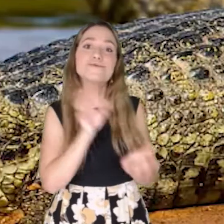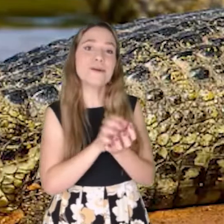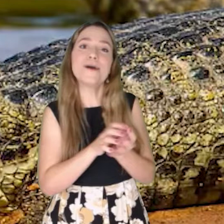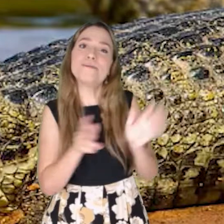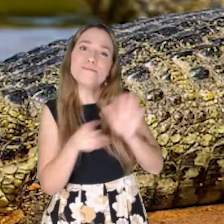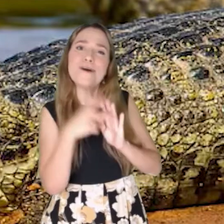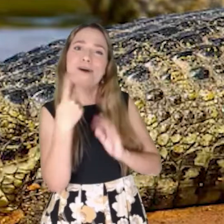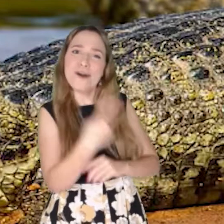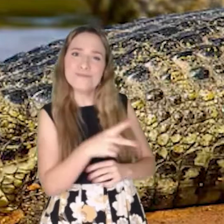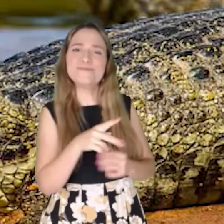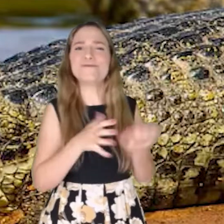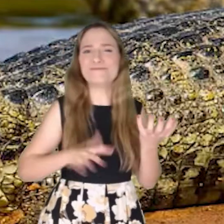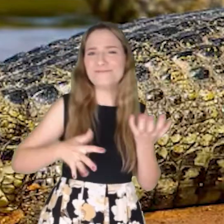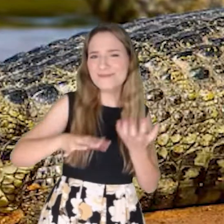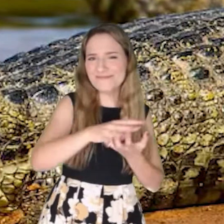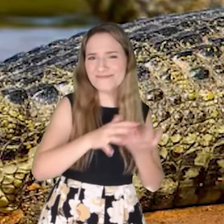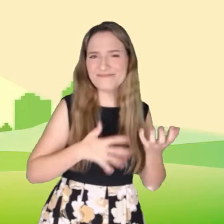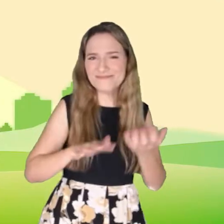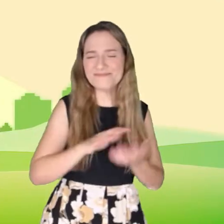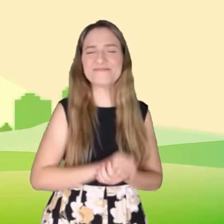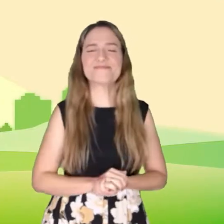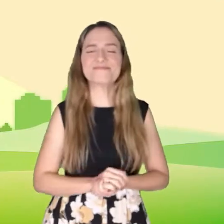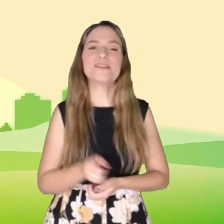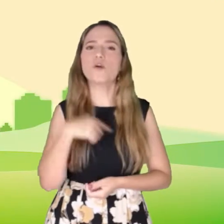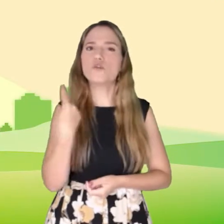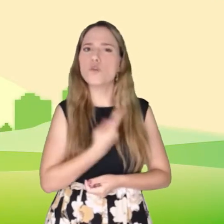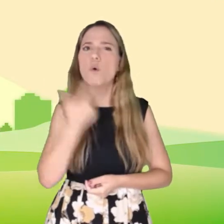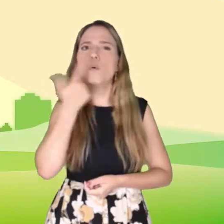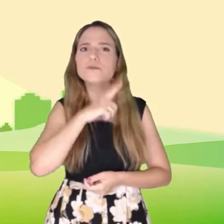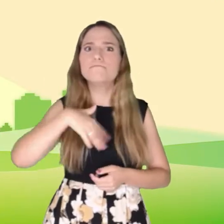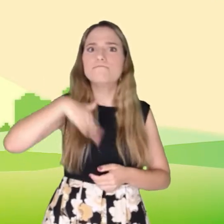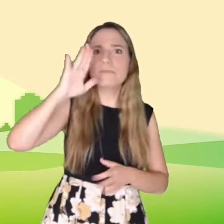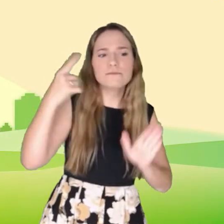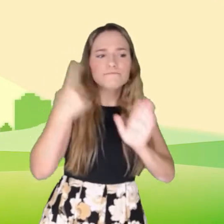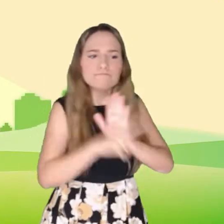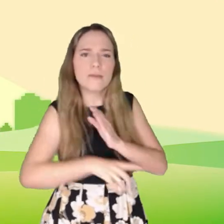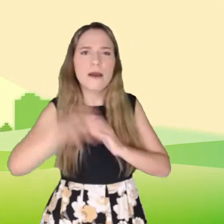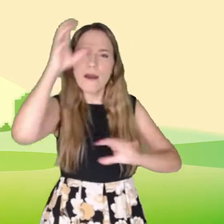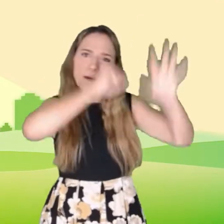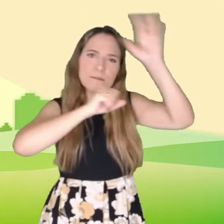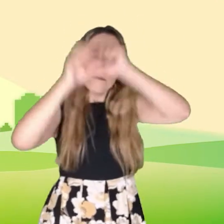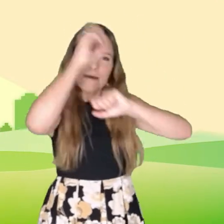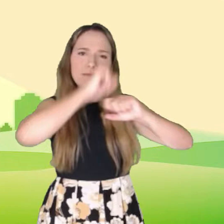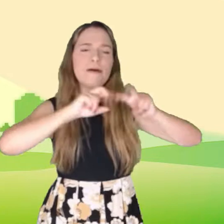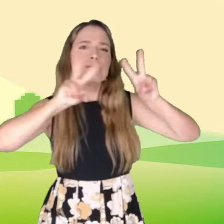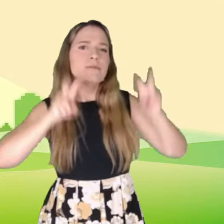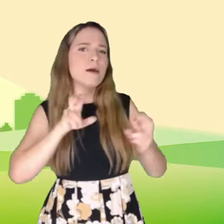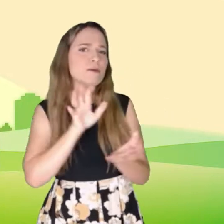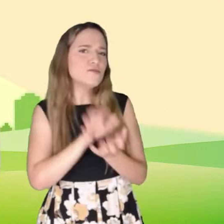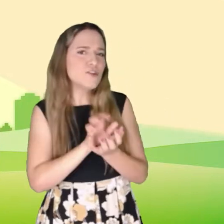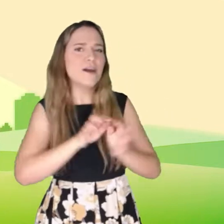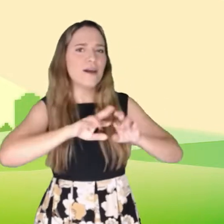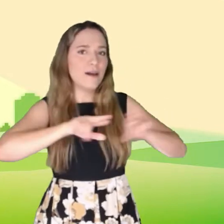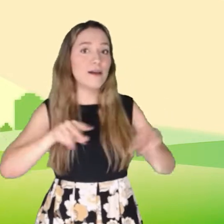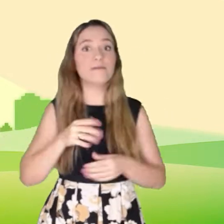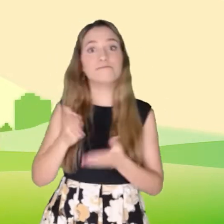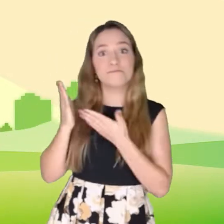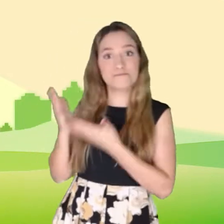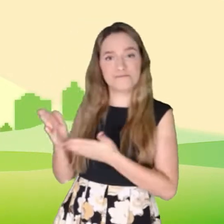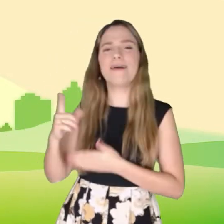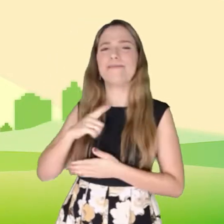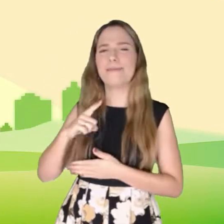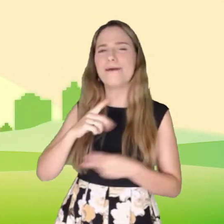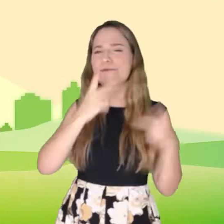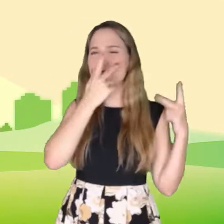jacaré do Pantanal. E para que possamos aprofundar nossos conhecimentos sobre os jacarés, a